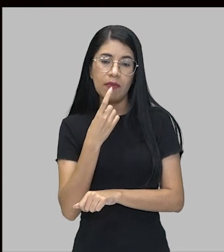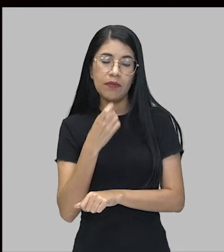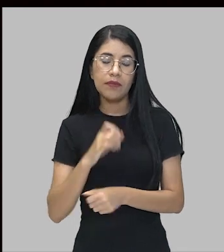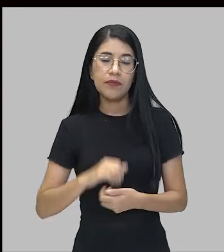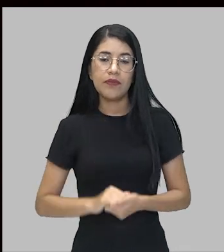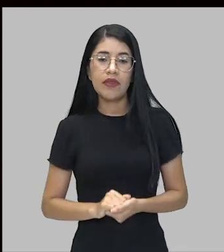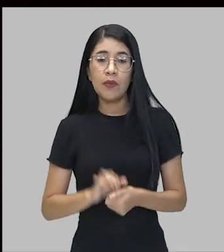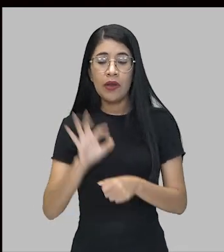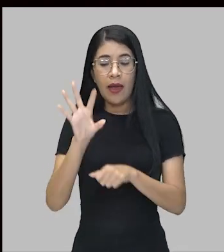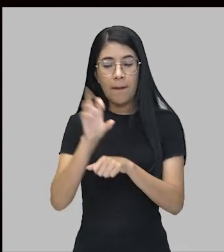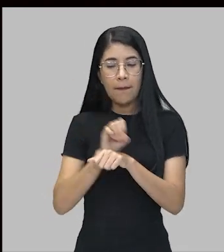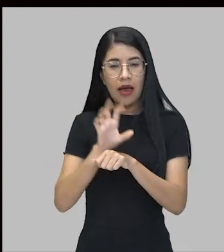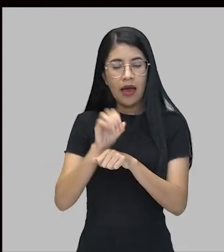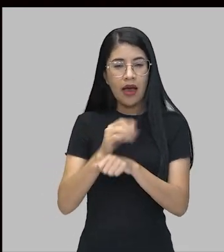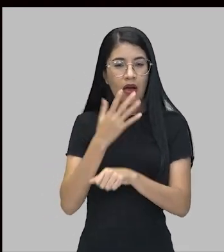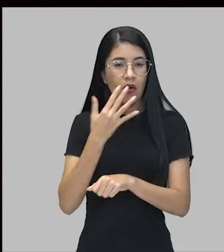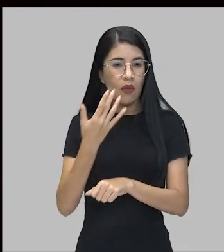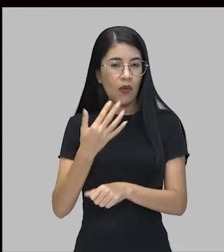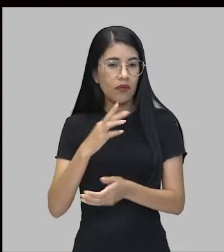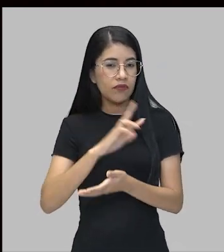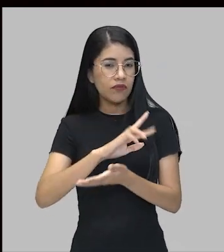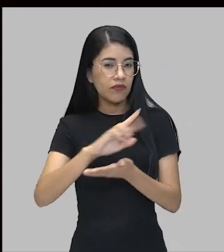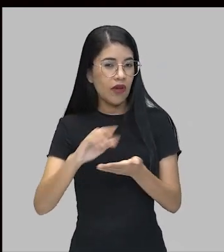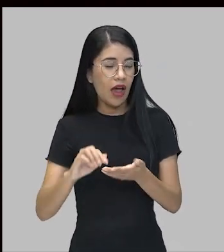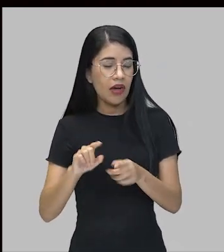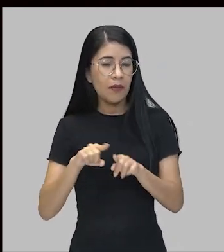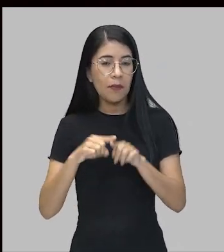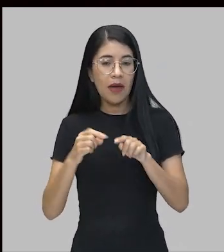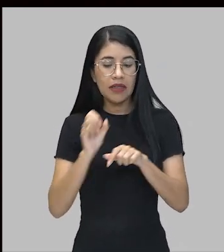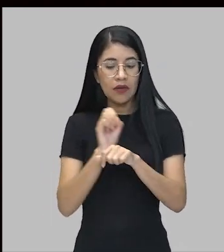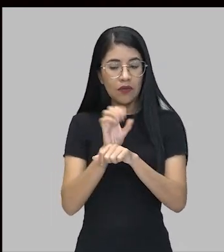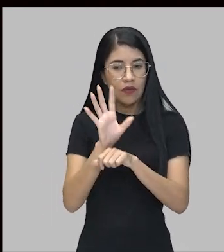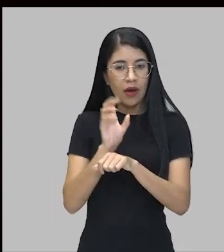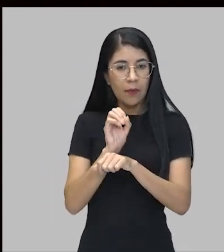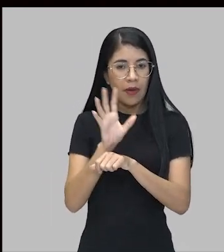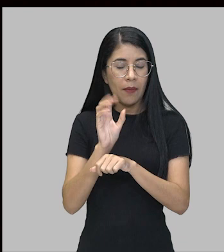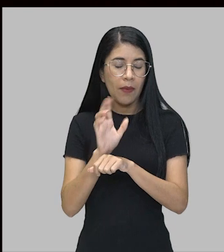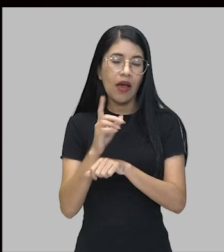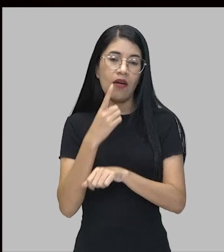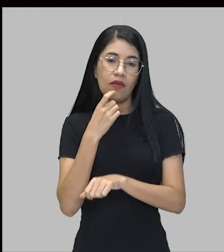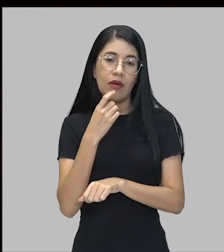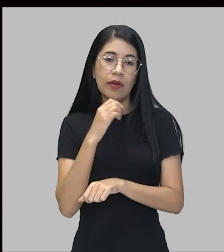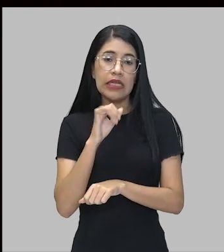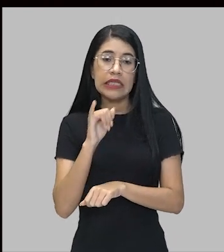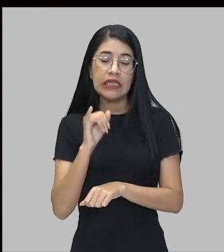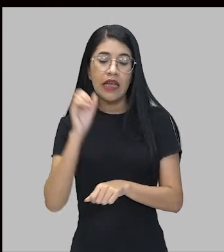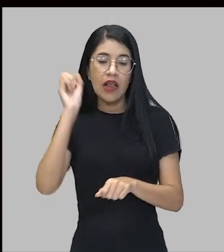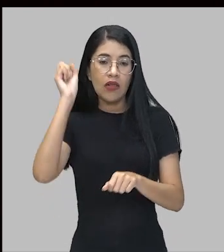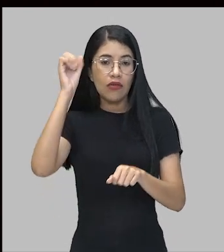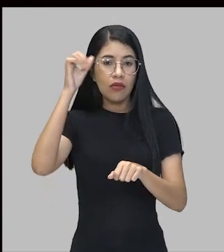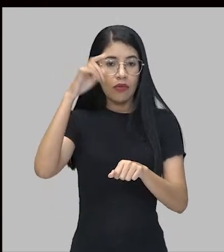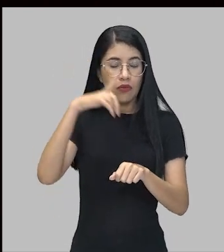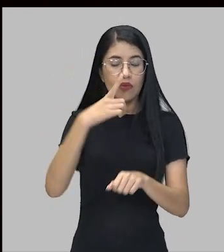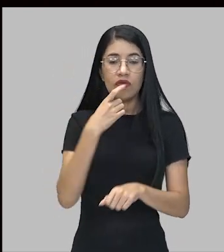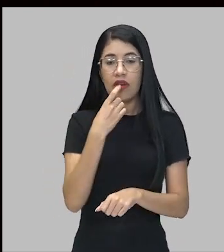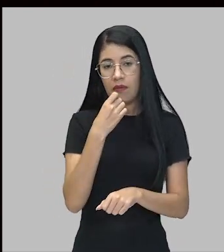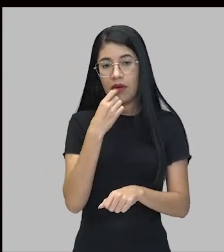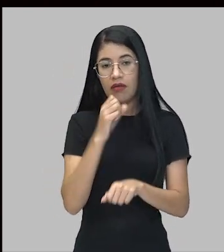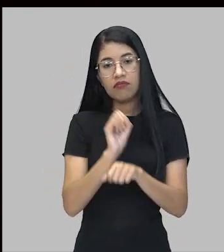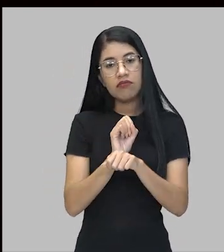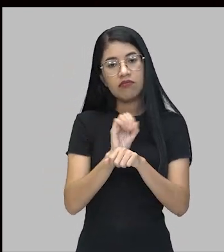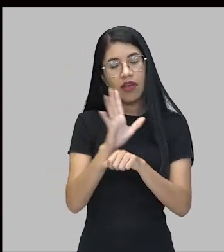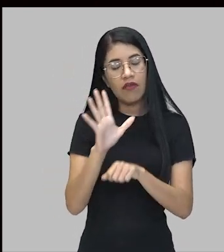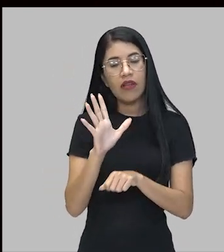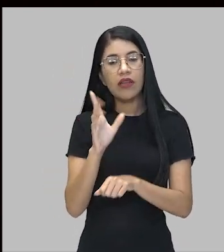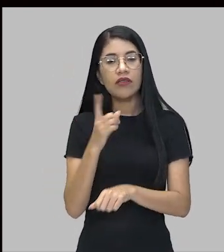absorve todas as cores e reflete apenas o vermelho. Como só está chegando luz vermelha nele, ele está refletindo luz vermelha